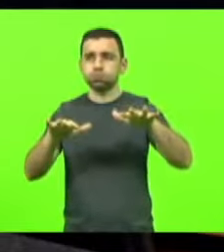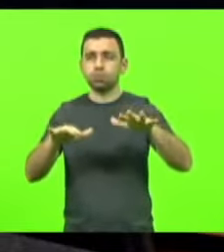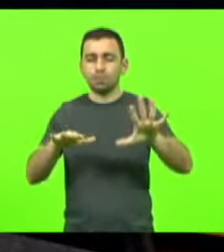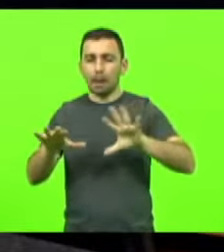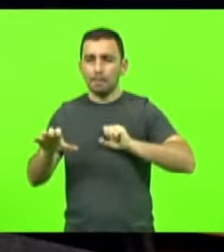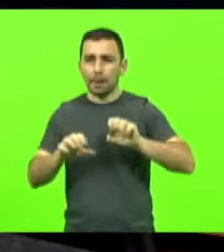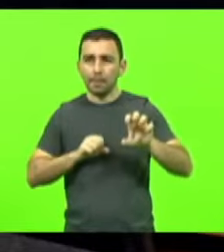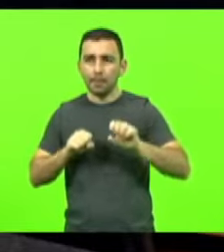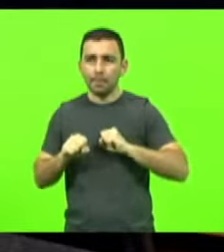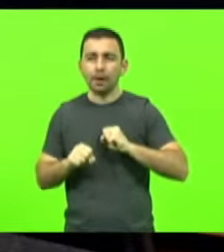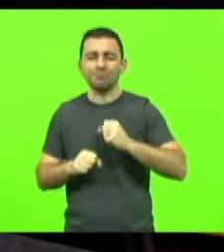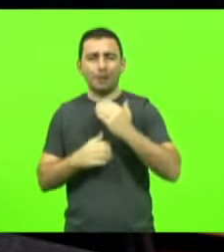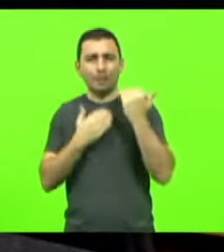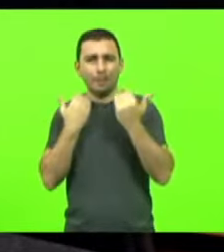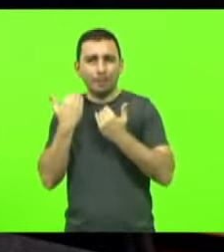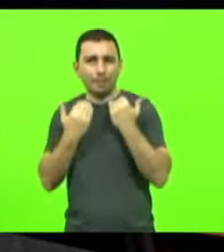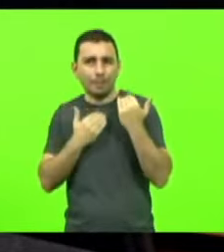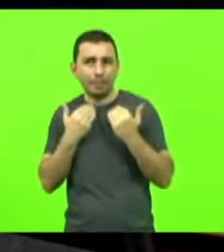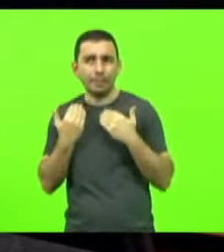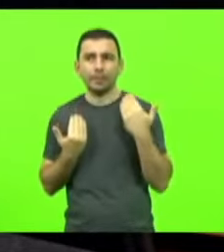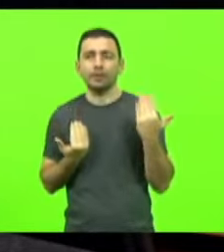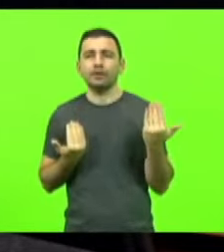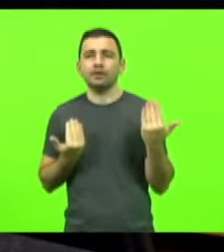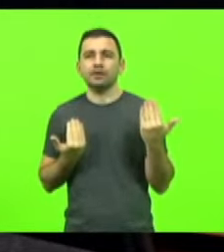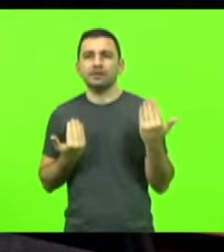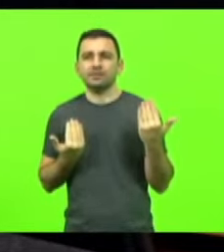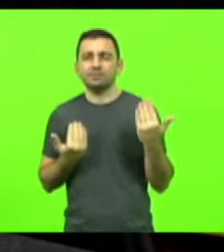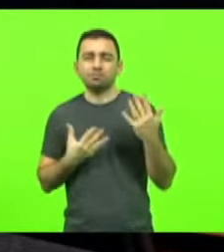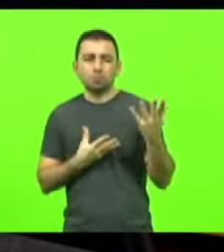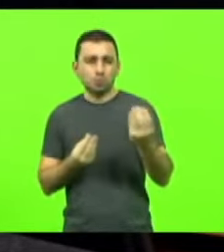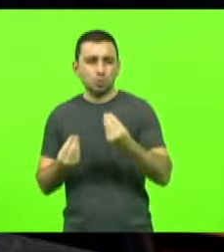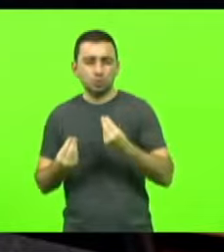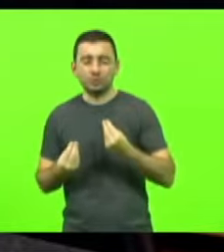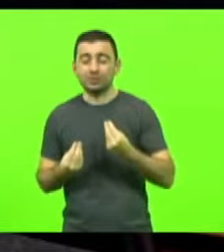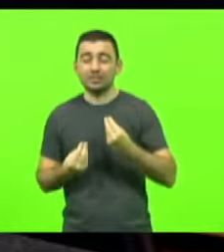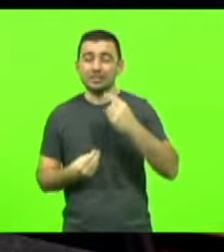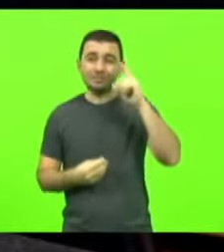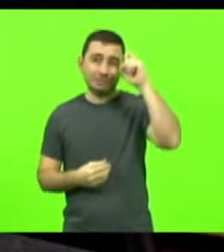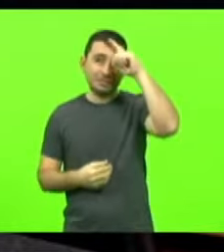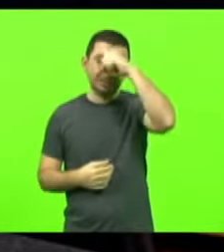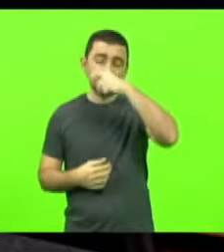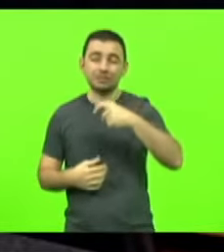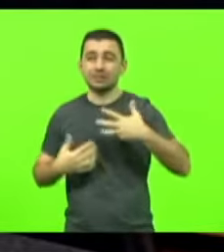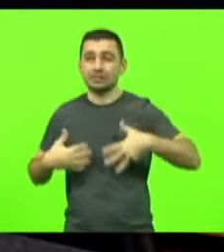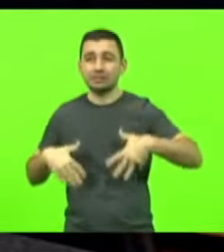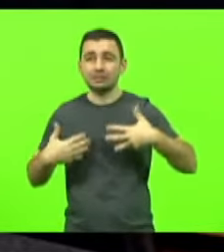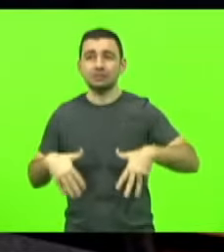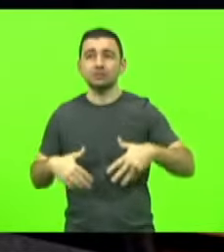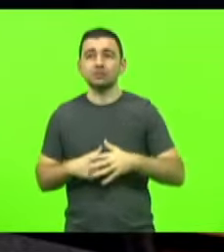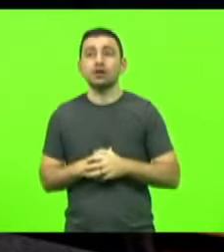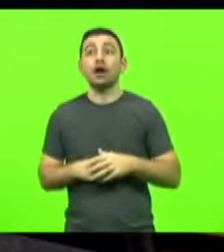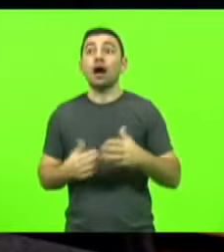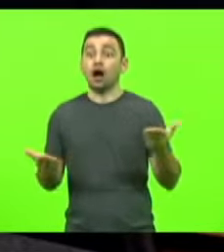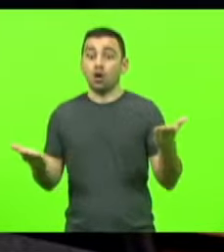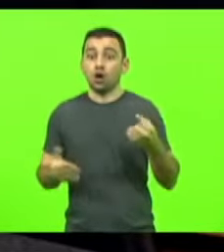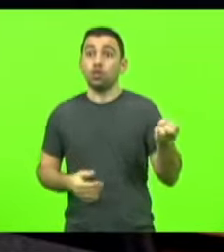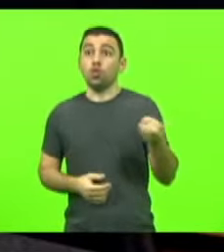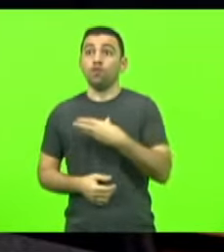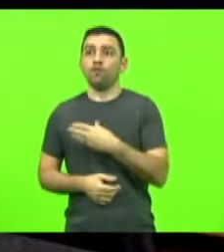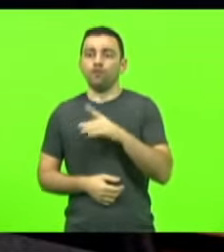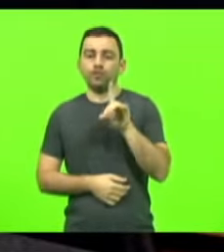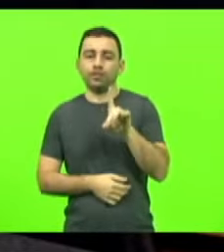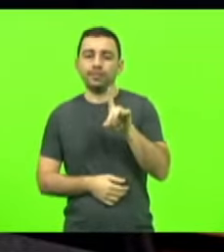contaminação, matando pessoas, deixando um rastro de dor e medo. E agora há a variante Delta, que os